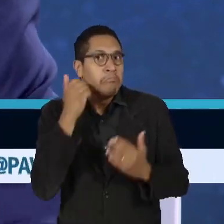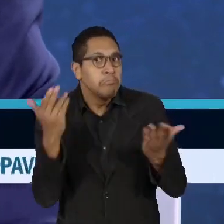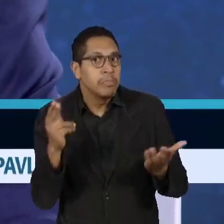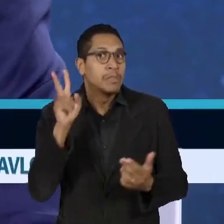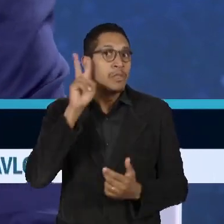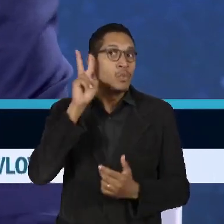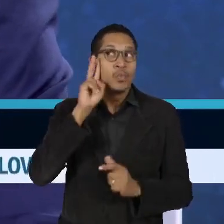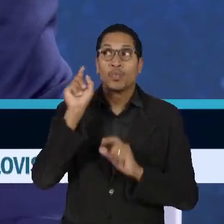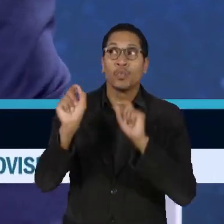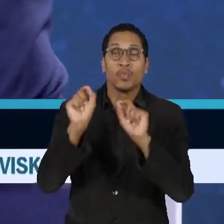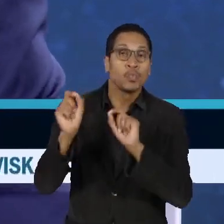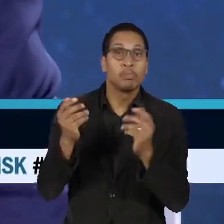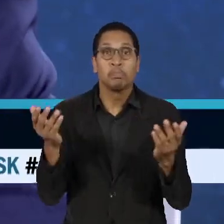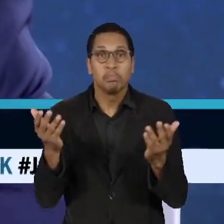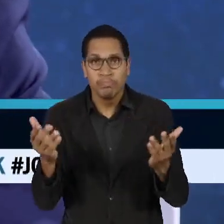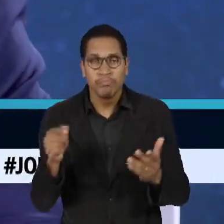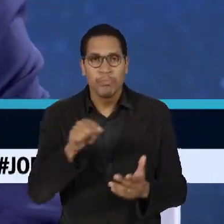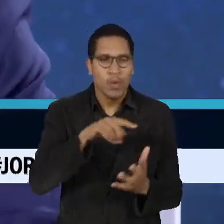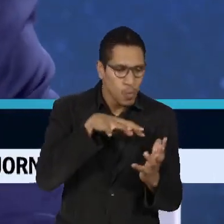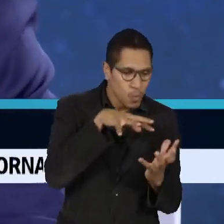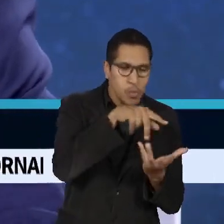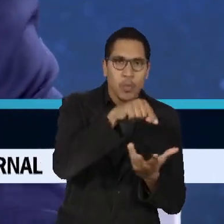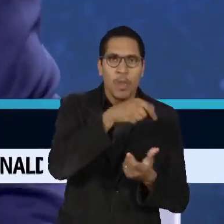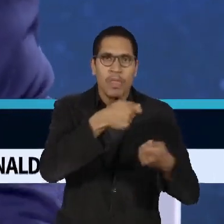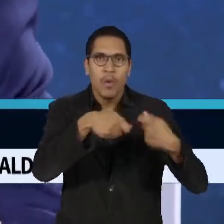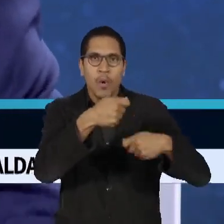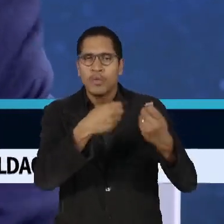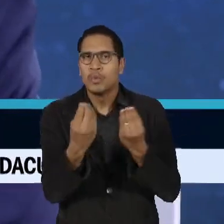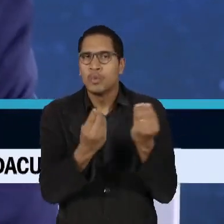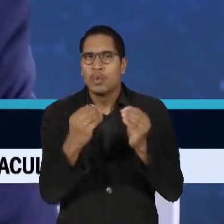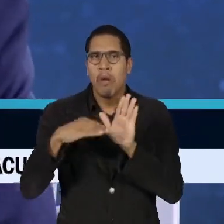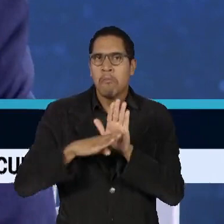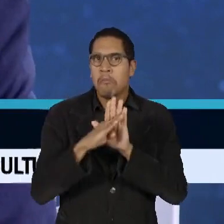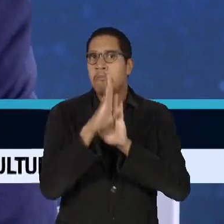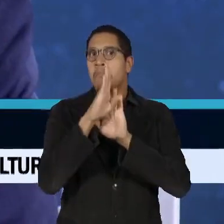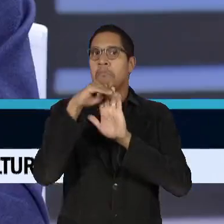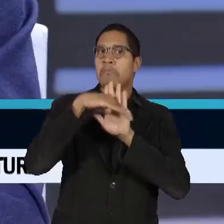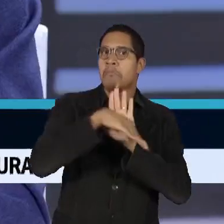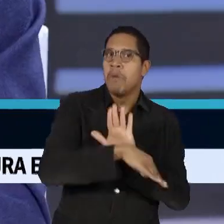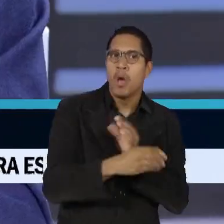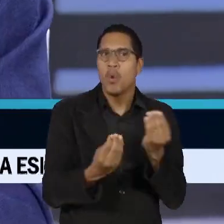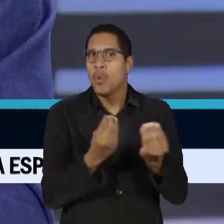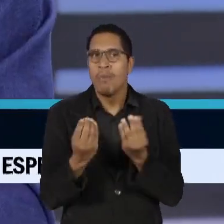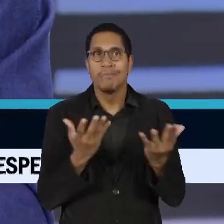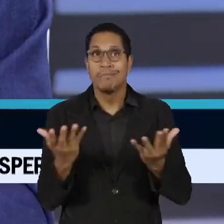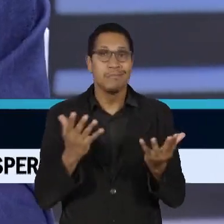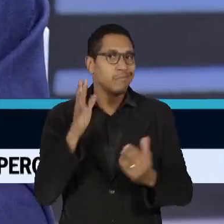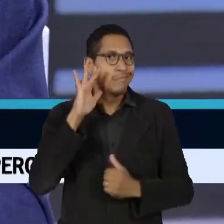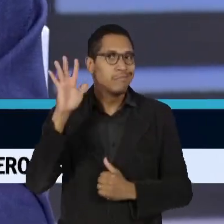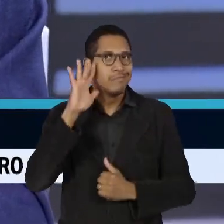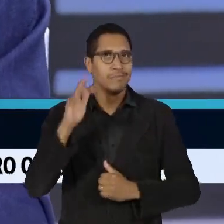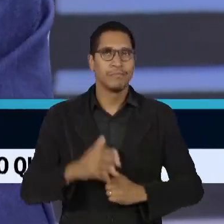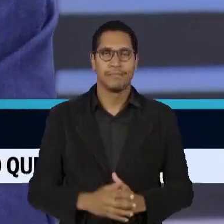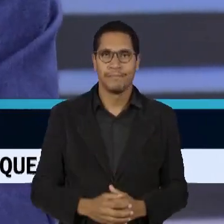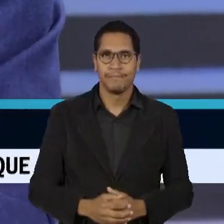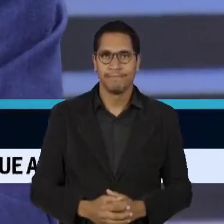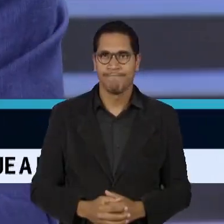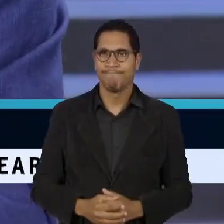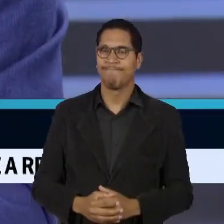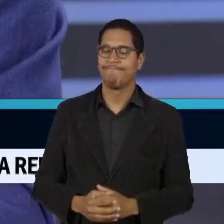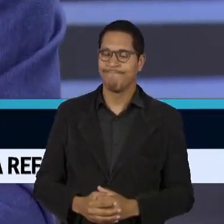mercados sintam impacto O que é possível vislumbrar no eventual reação Olha eu não acho que